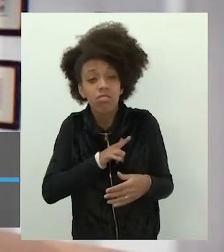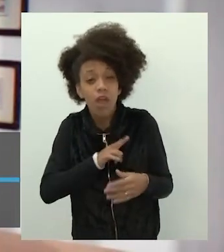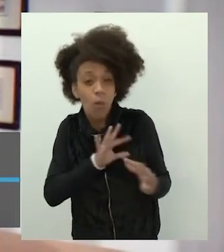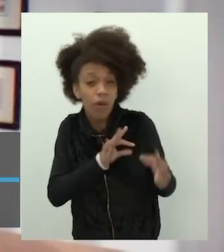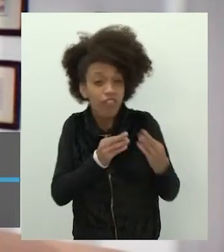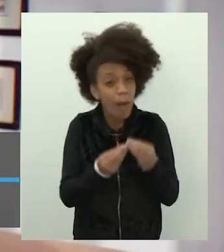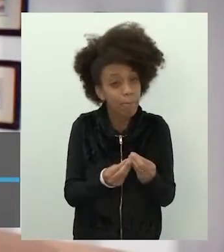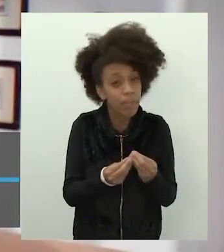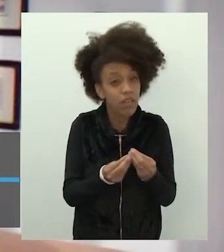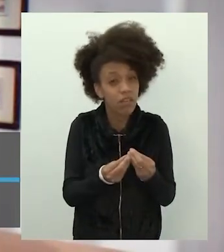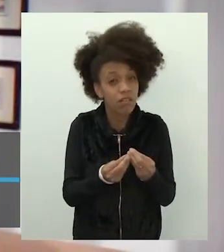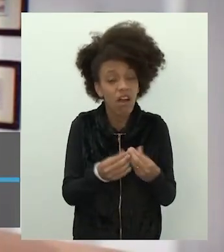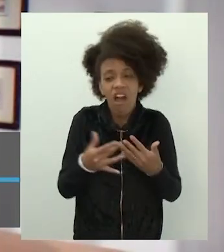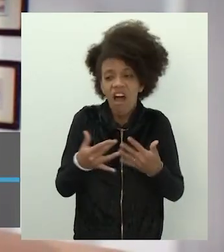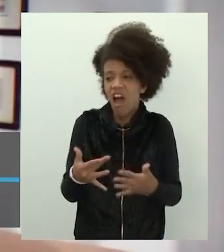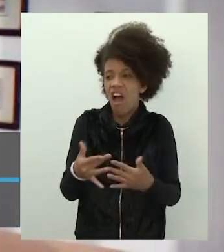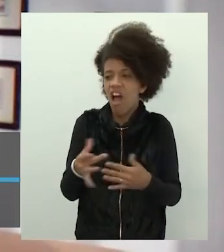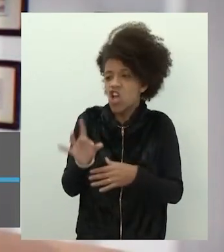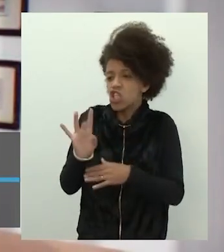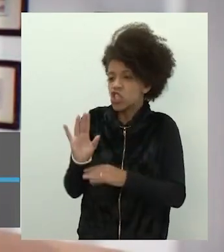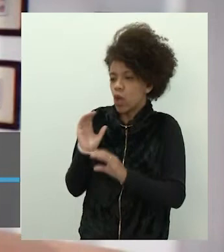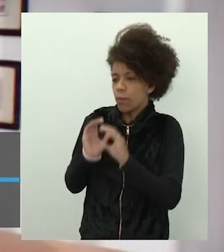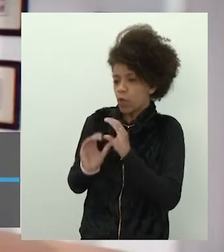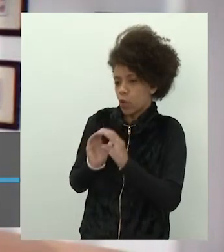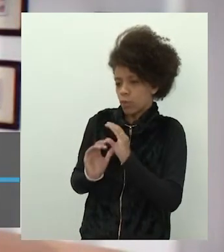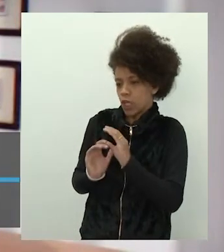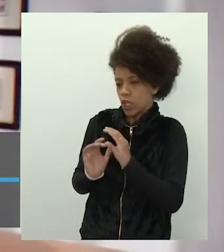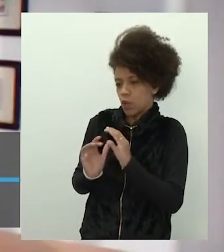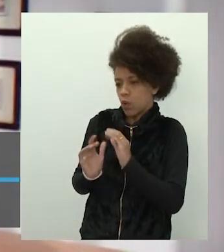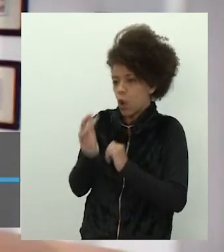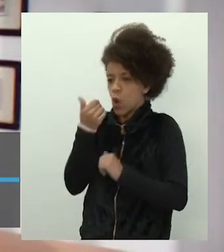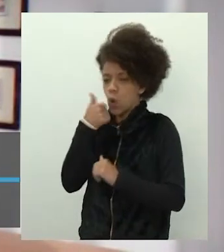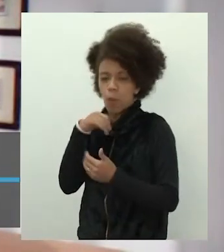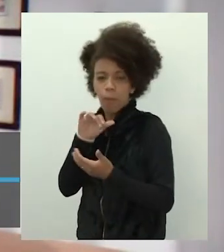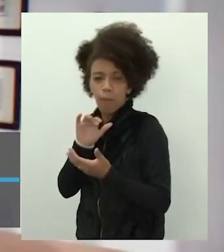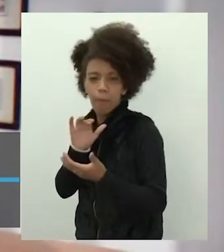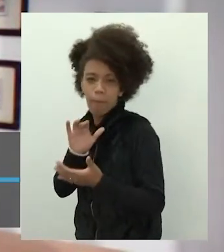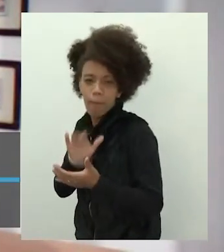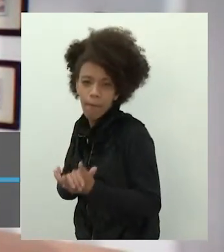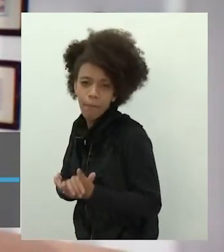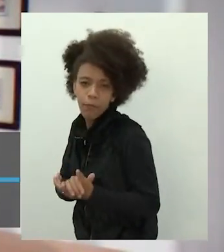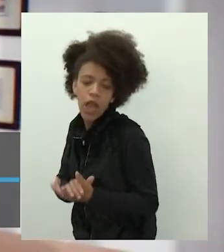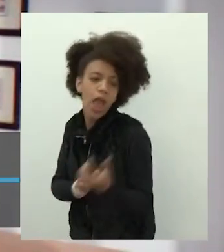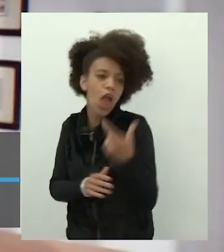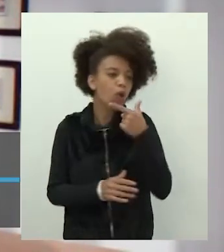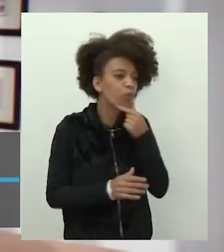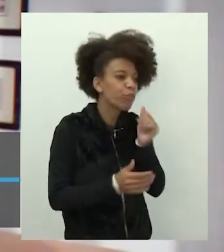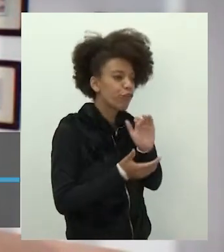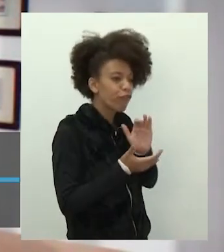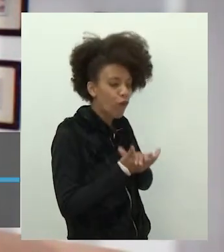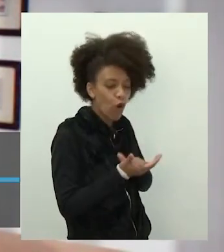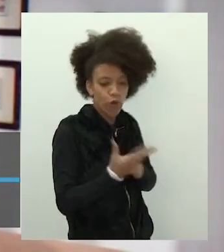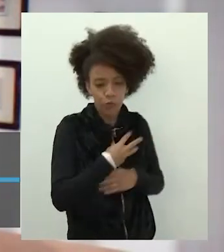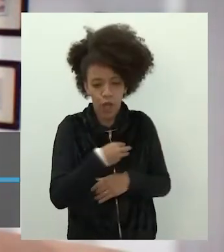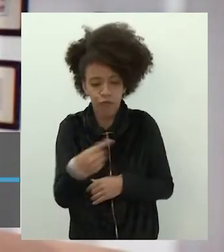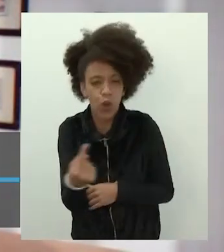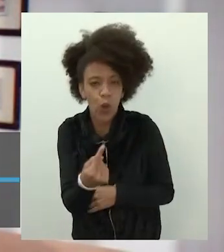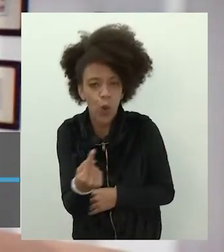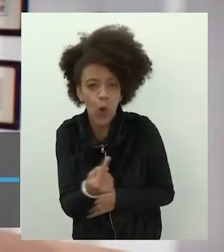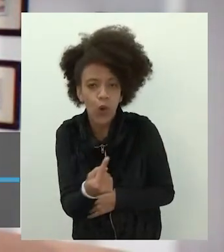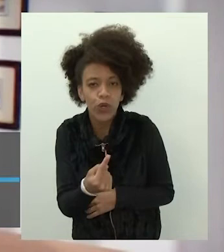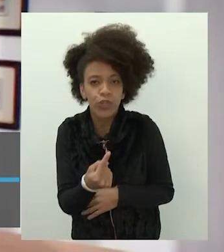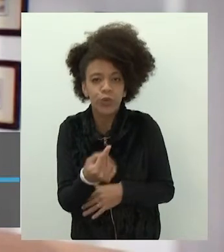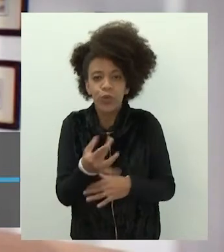família, eu só me comunico com o meu marido e com o meu filho, tenho um filho único e só